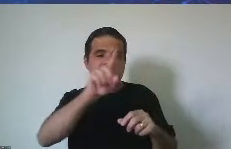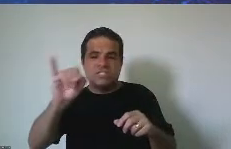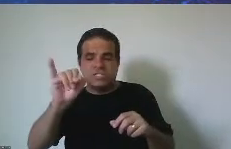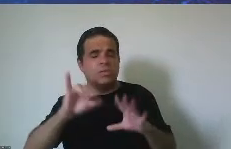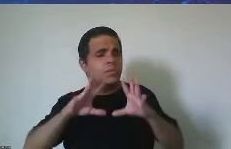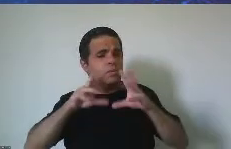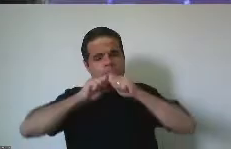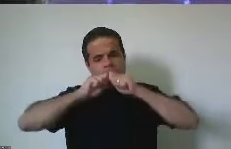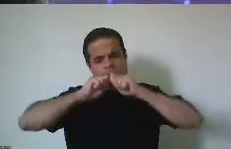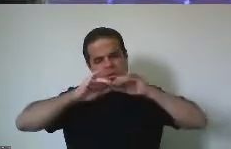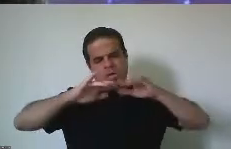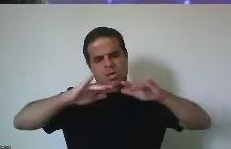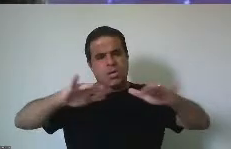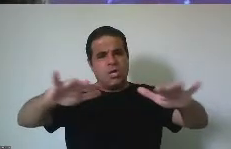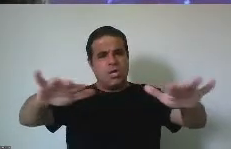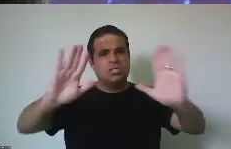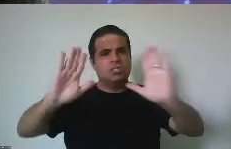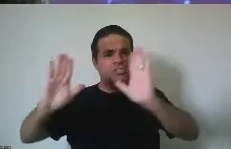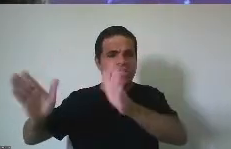faz